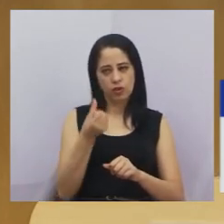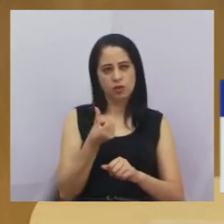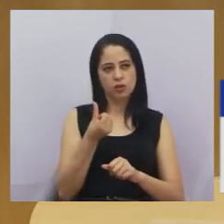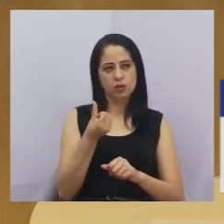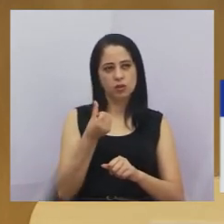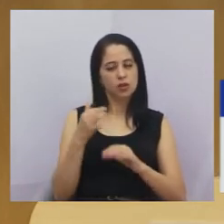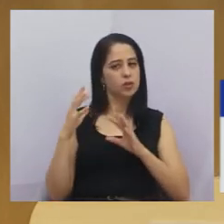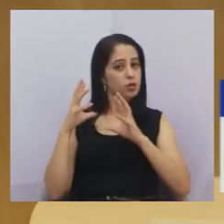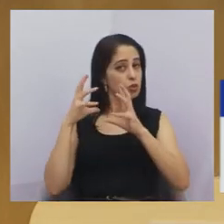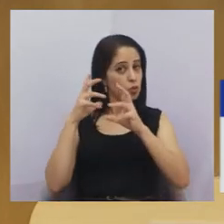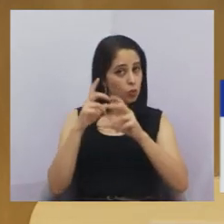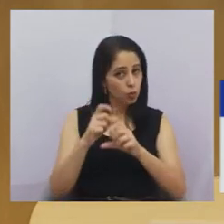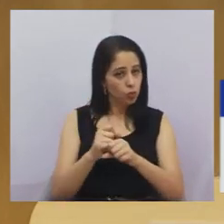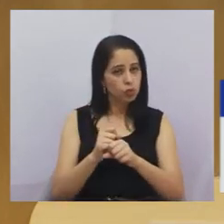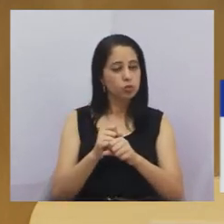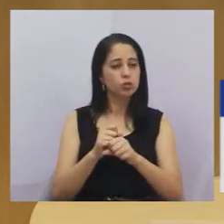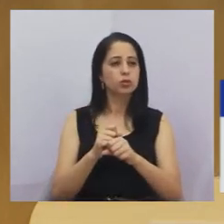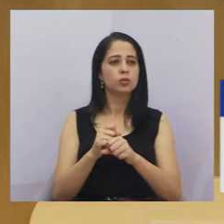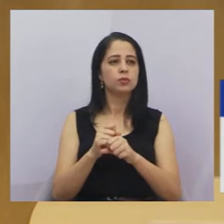99.762,96, e totalizando